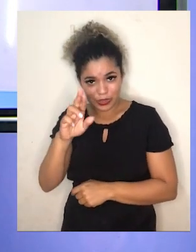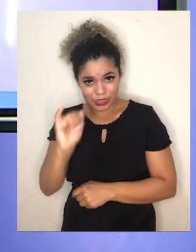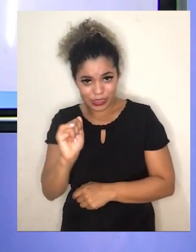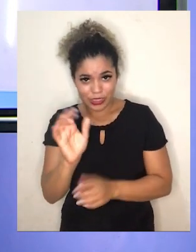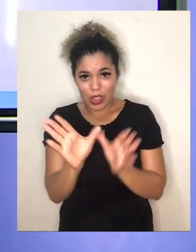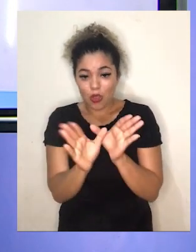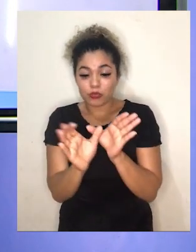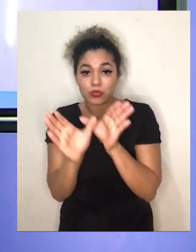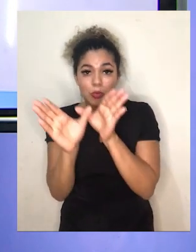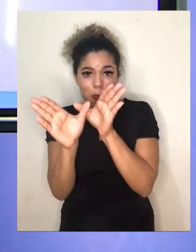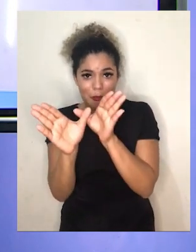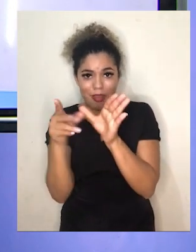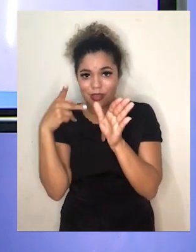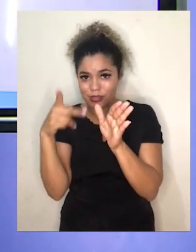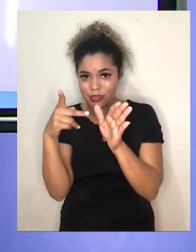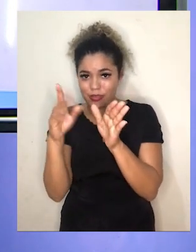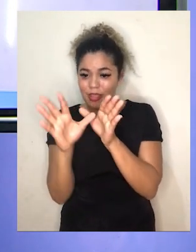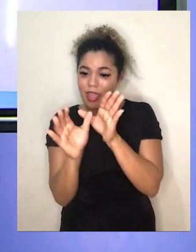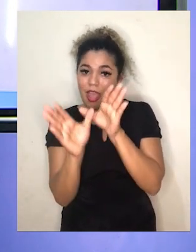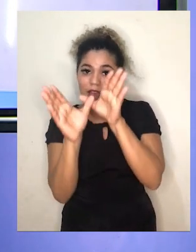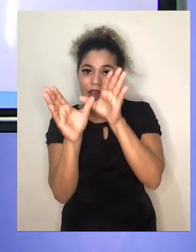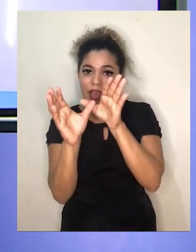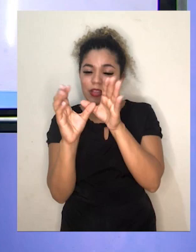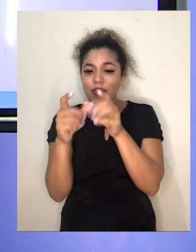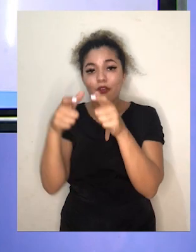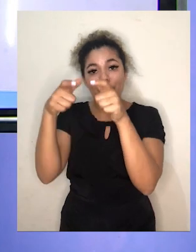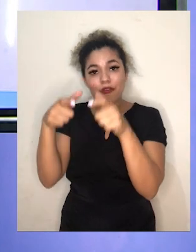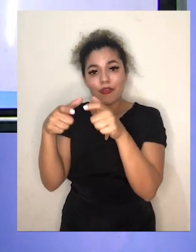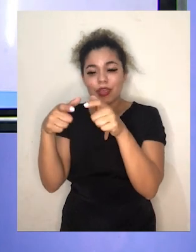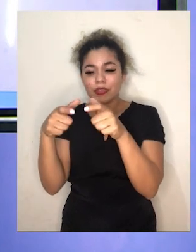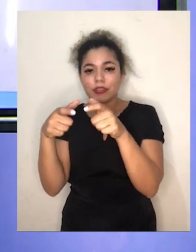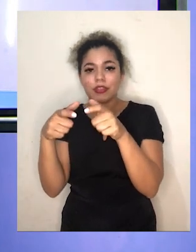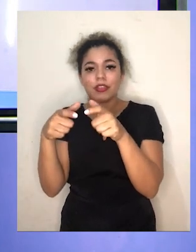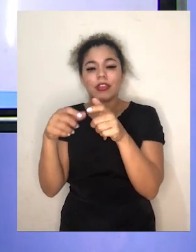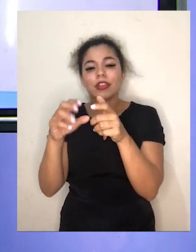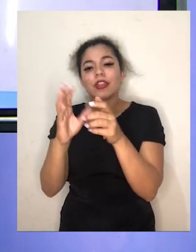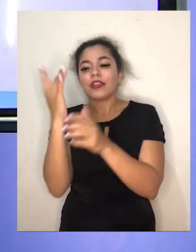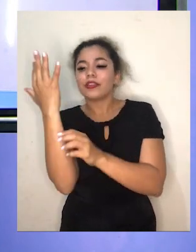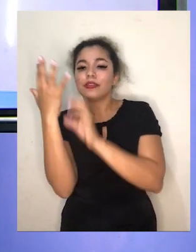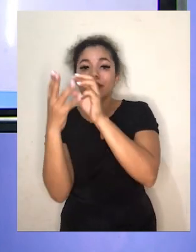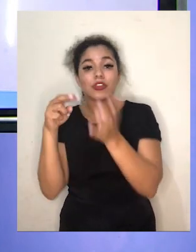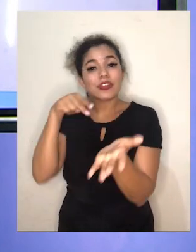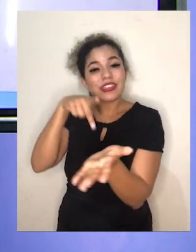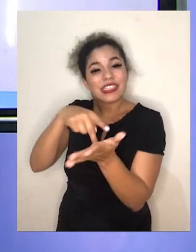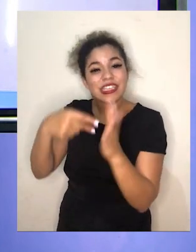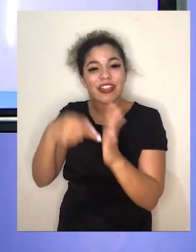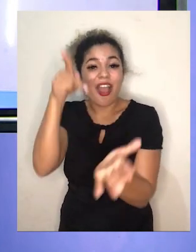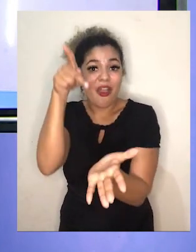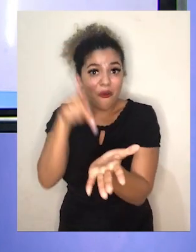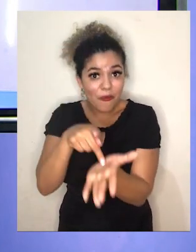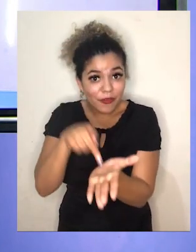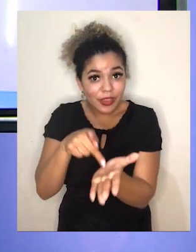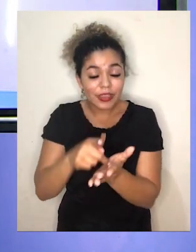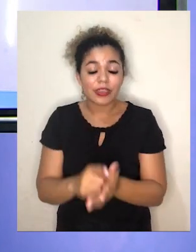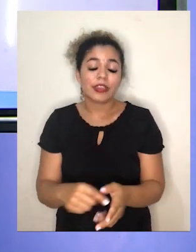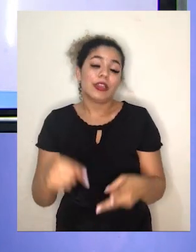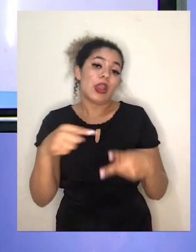o pássaro andorinha, a ave andorinha, no seu sentido real, no seu sentido